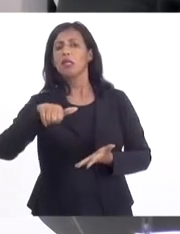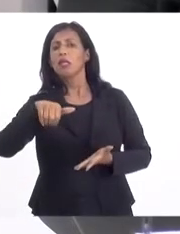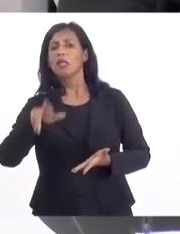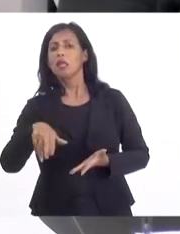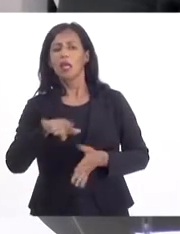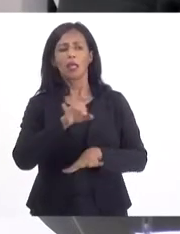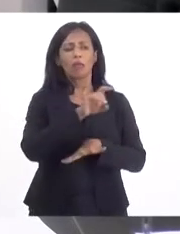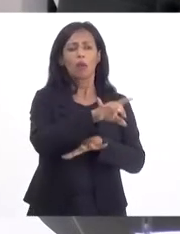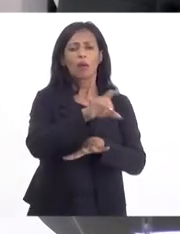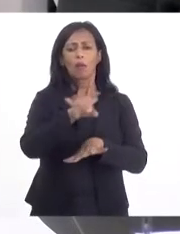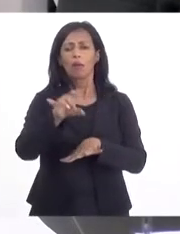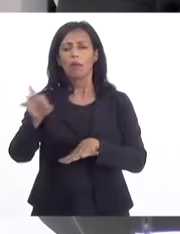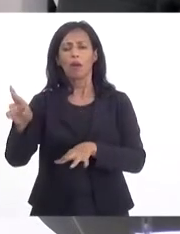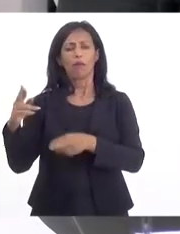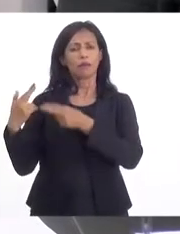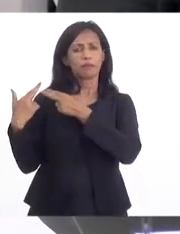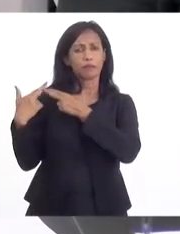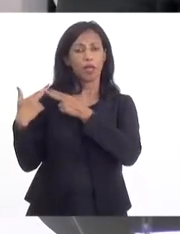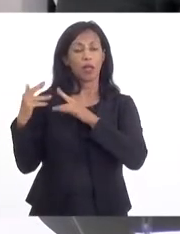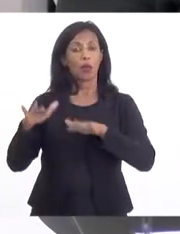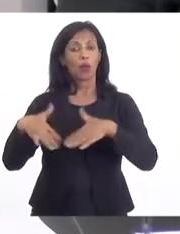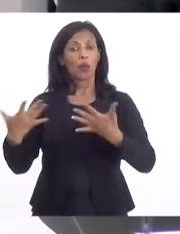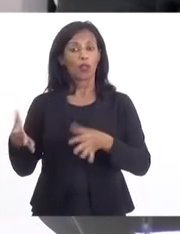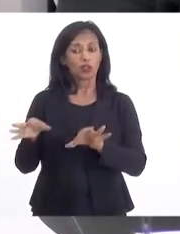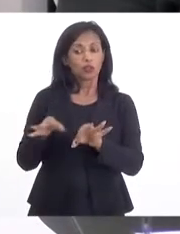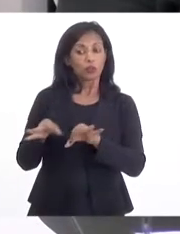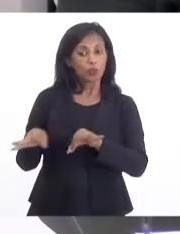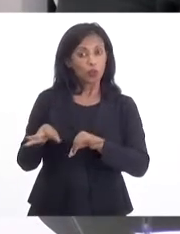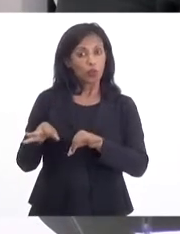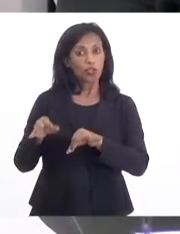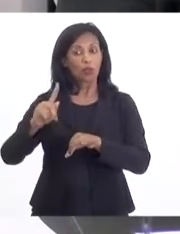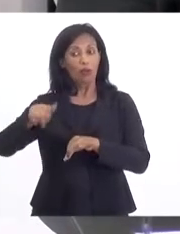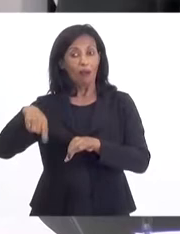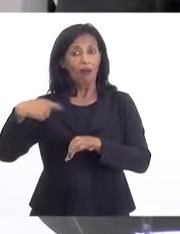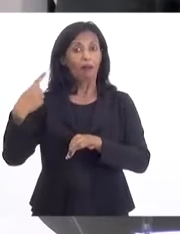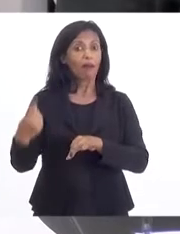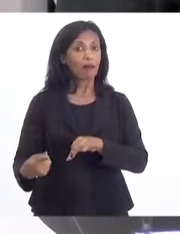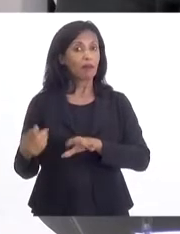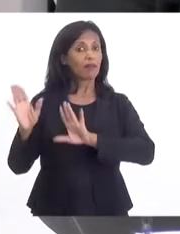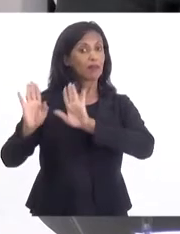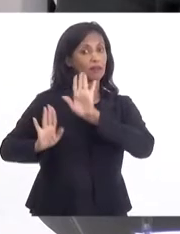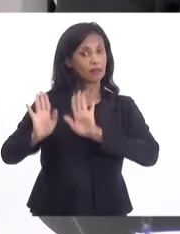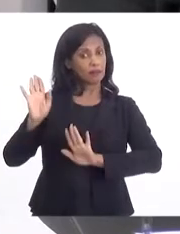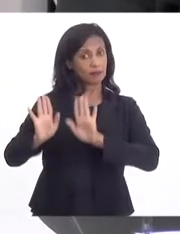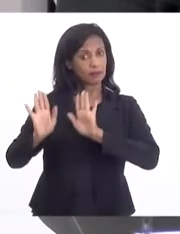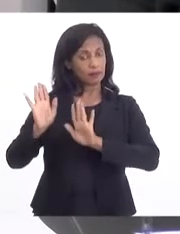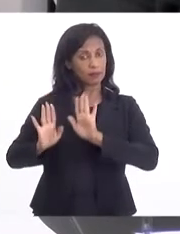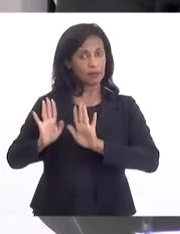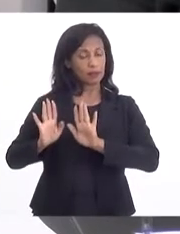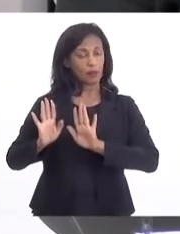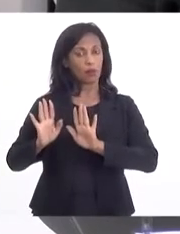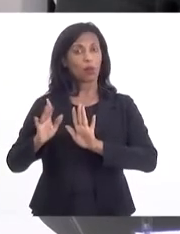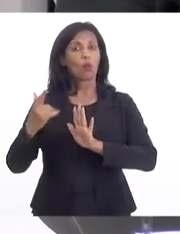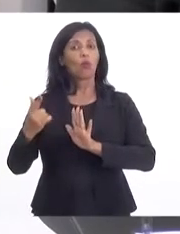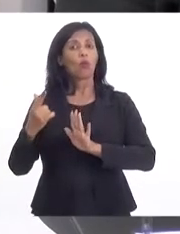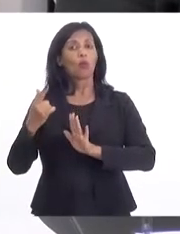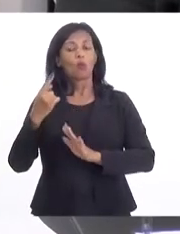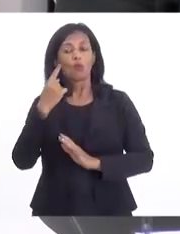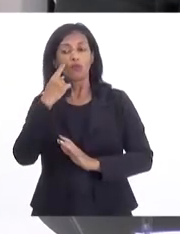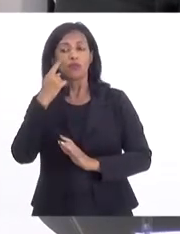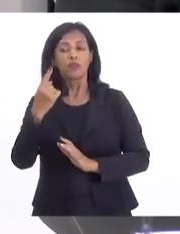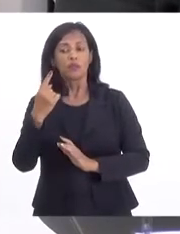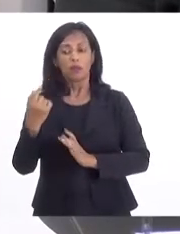de cada um deles? Quais projetos ainda serão licitados até a presente data, com a respectiva previsão